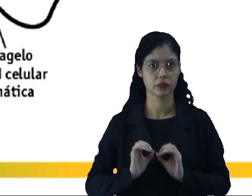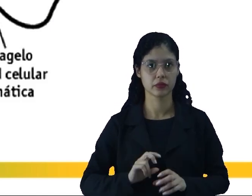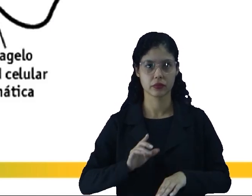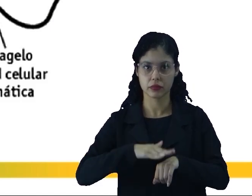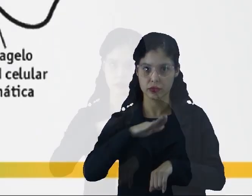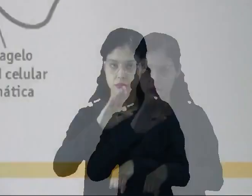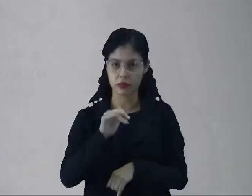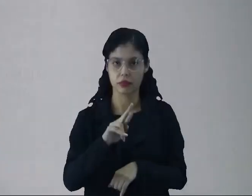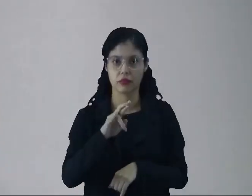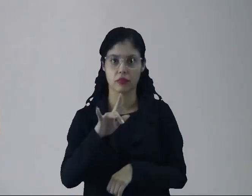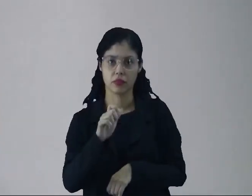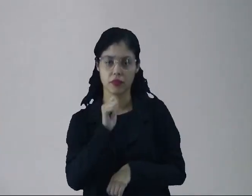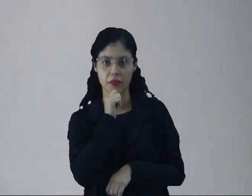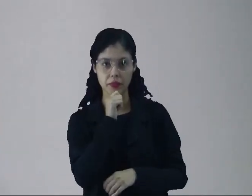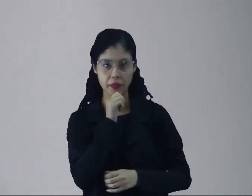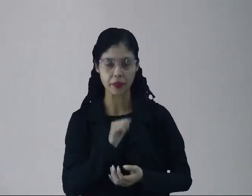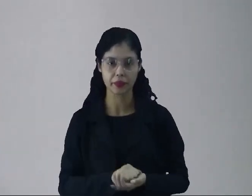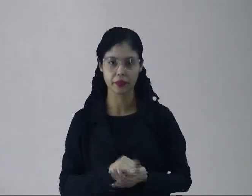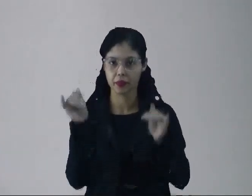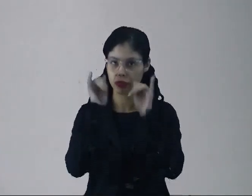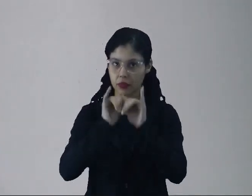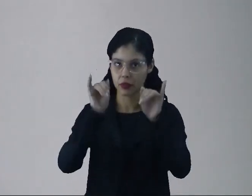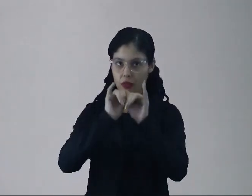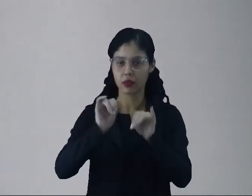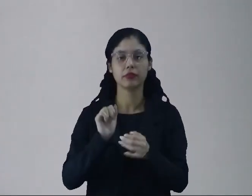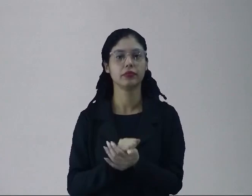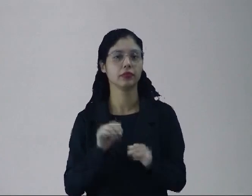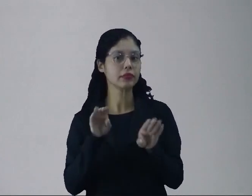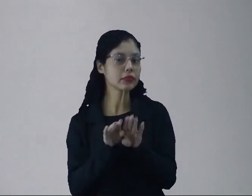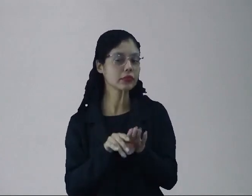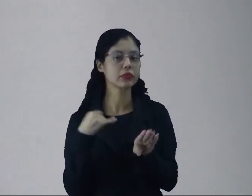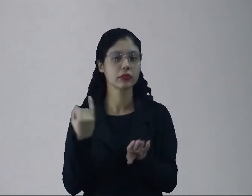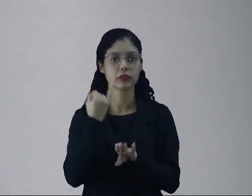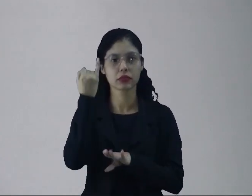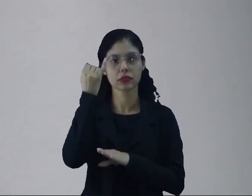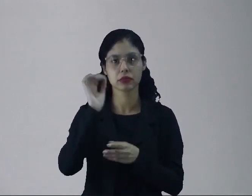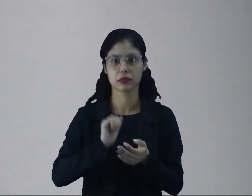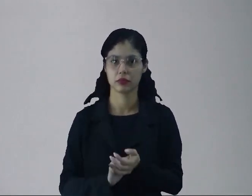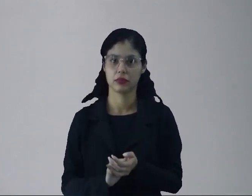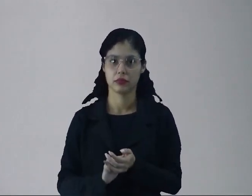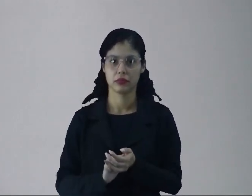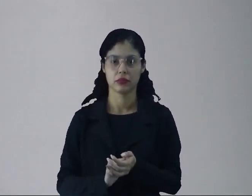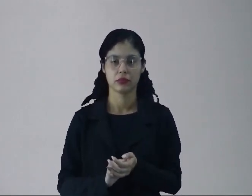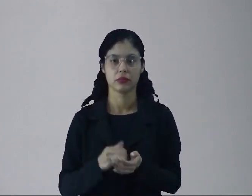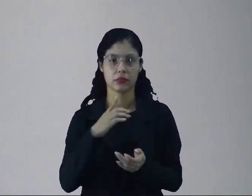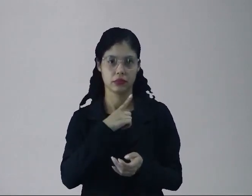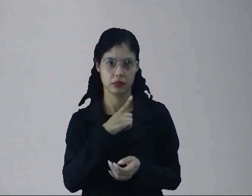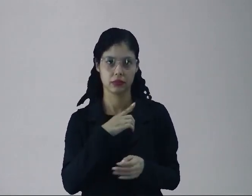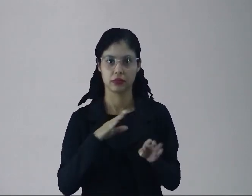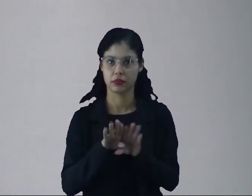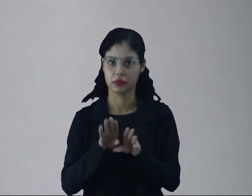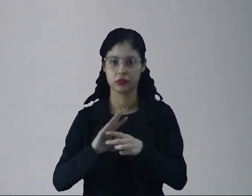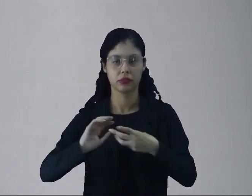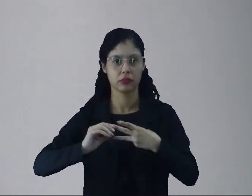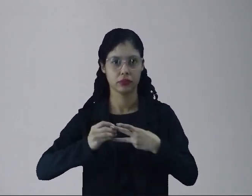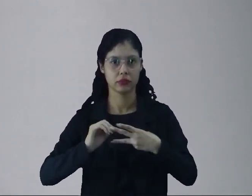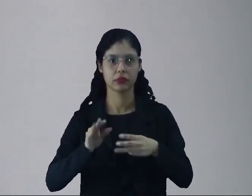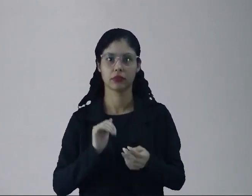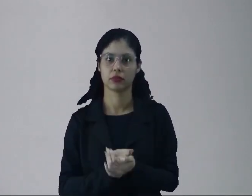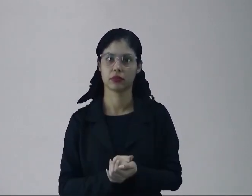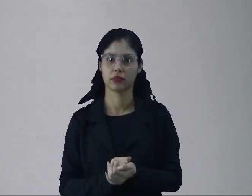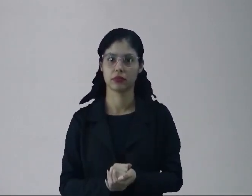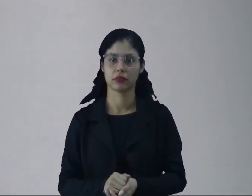evoluídos. Essa informação é importante porque a partir da configuração celular, a gente consegue classificar os seres